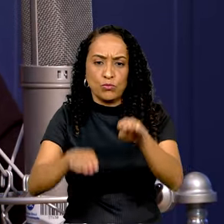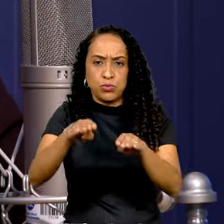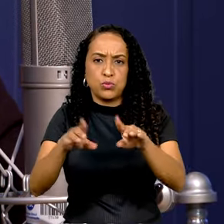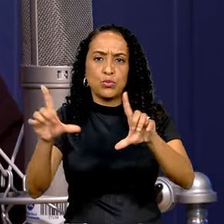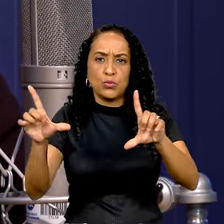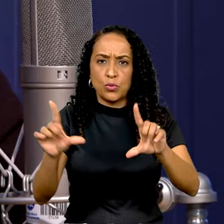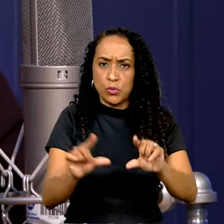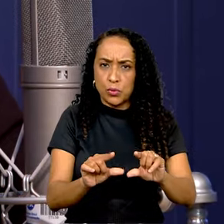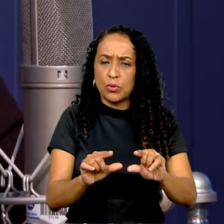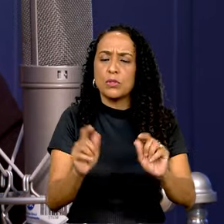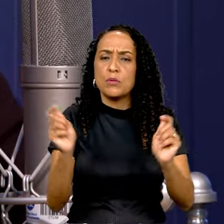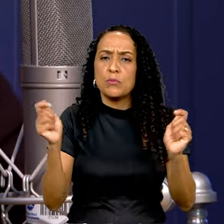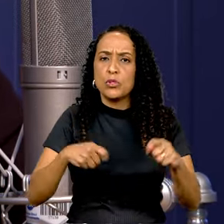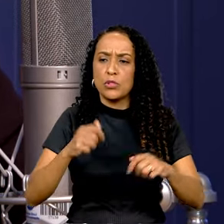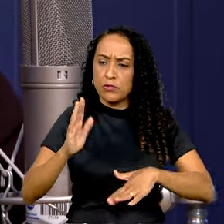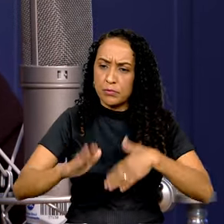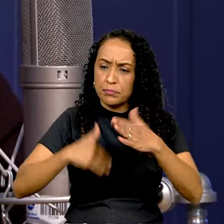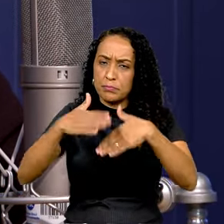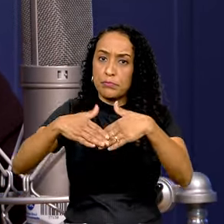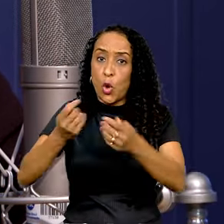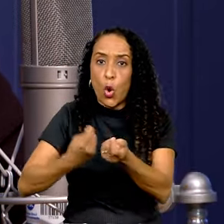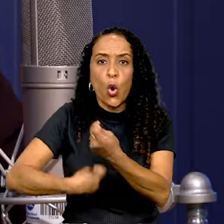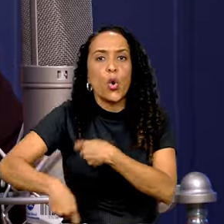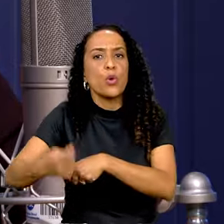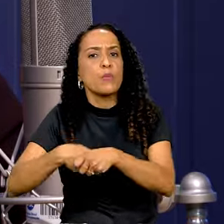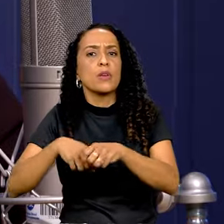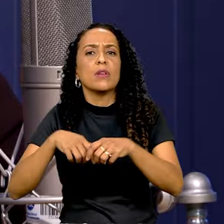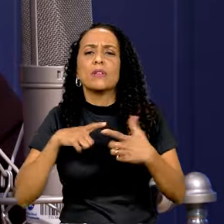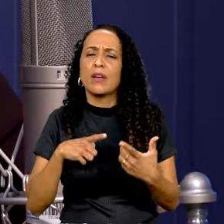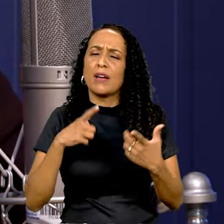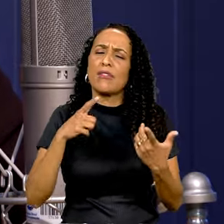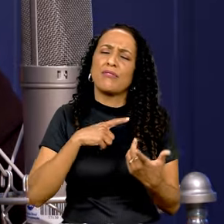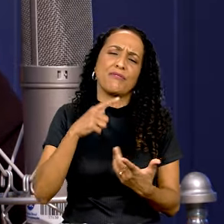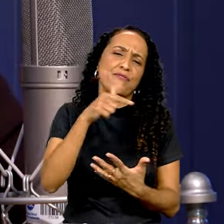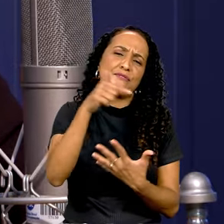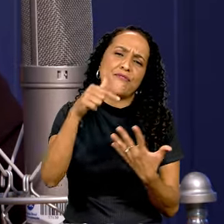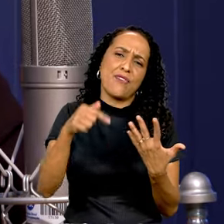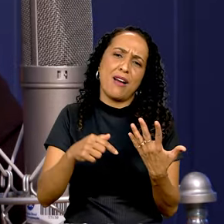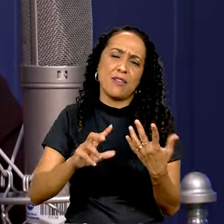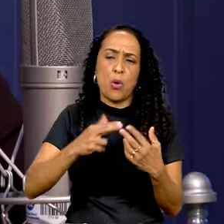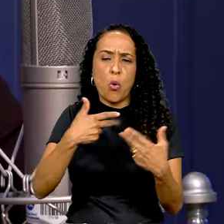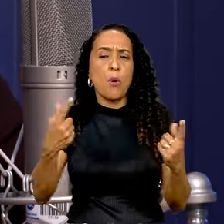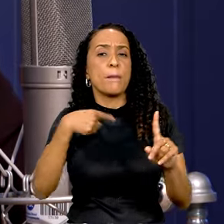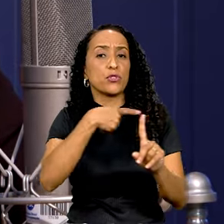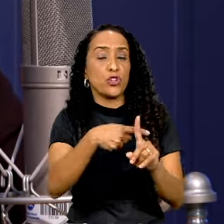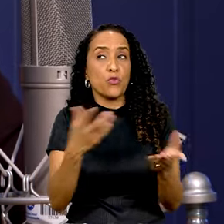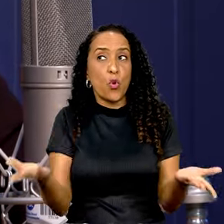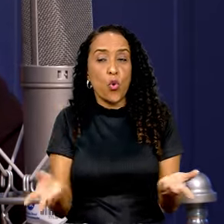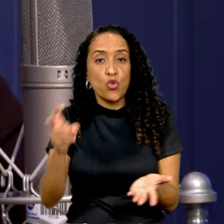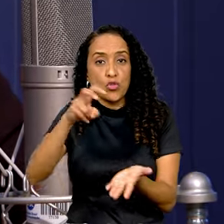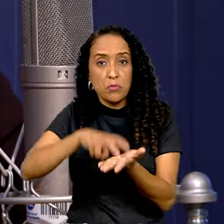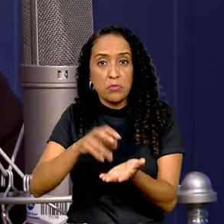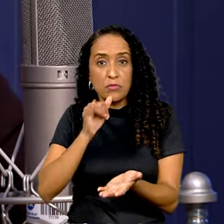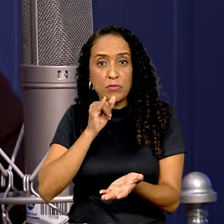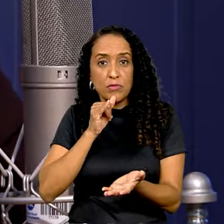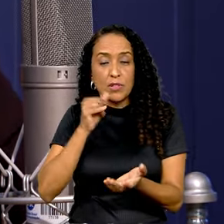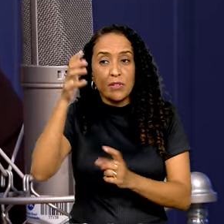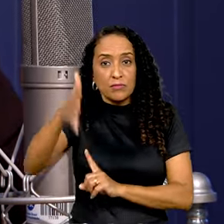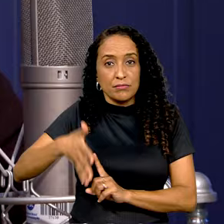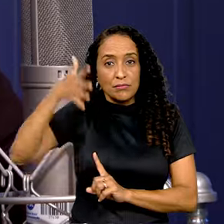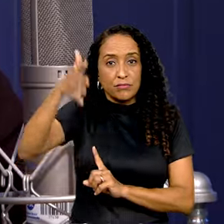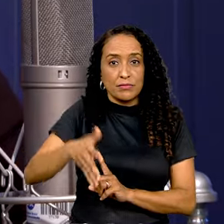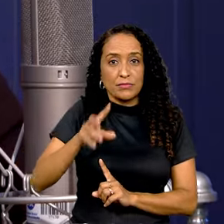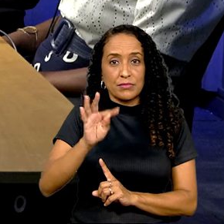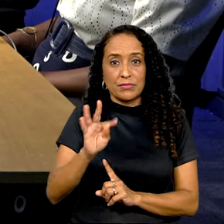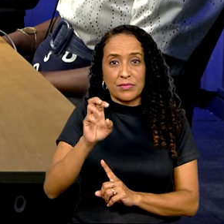entre homens e mulheres você pode crescer tanto a economia então assim você tem muitos efeitos positivos hoje de manhã mesmo a fala da